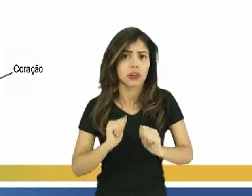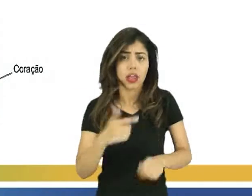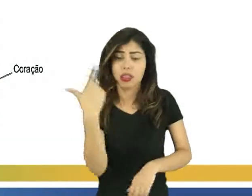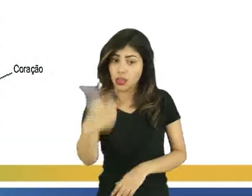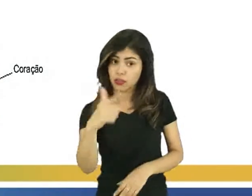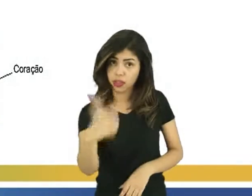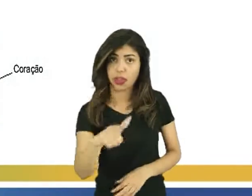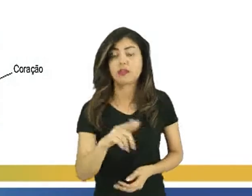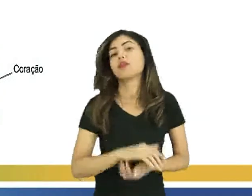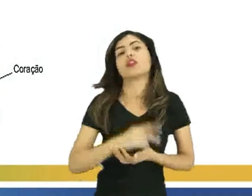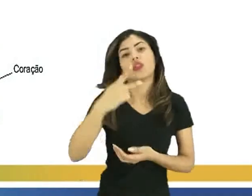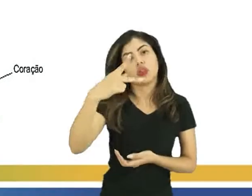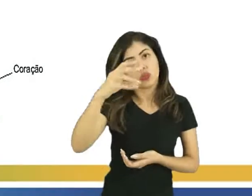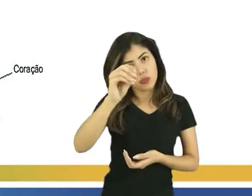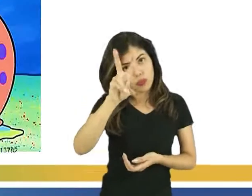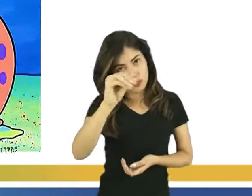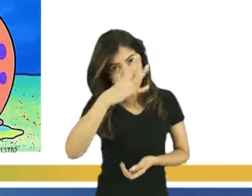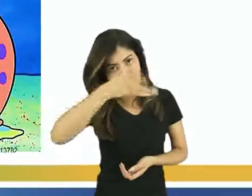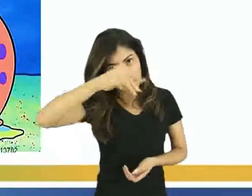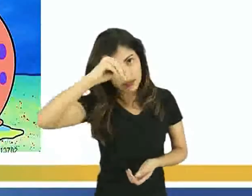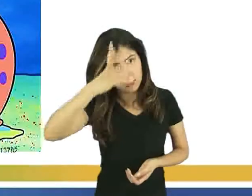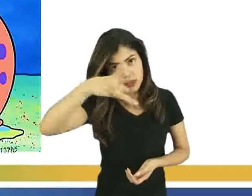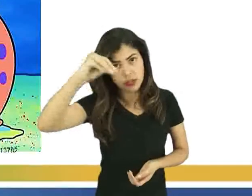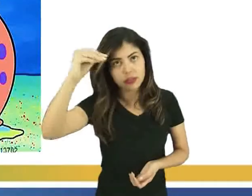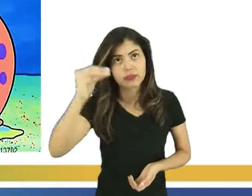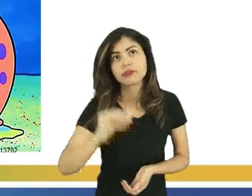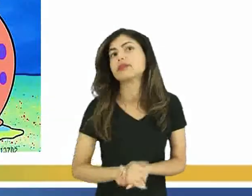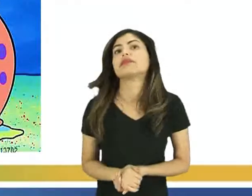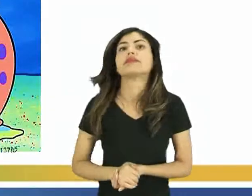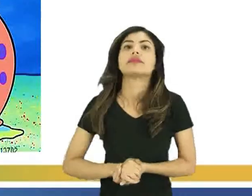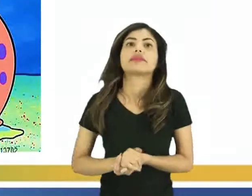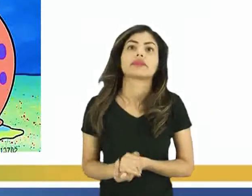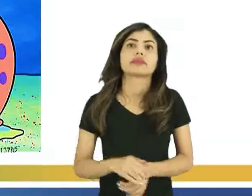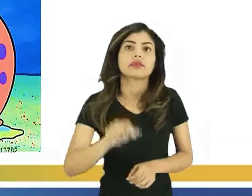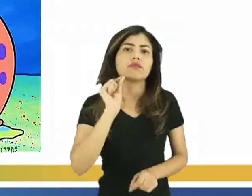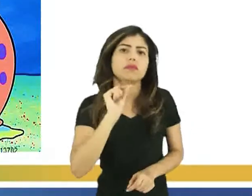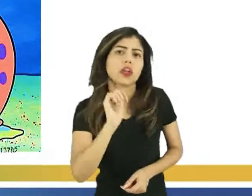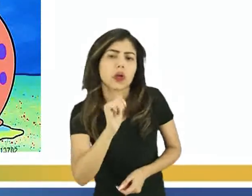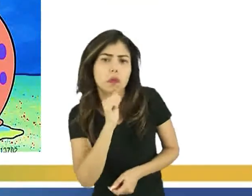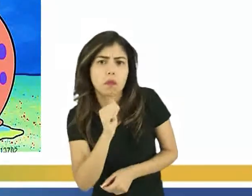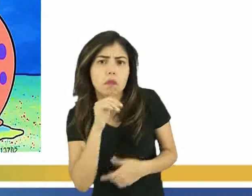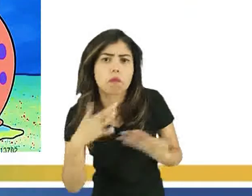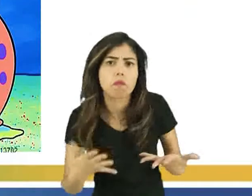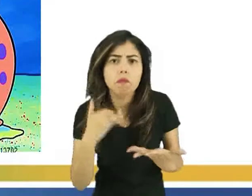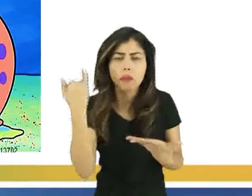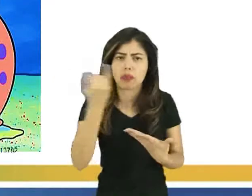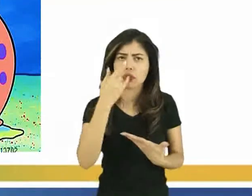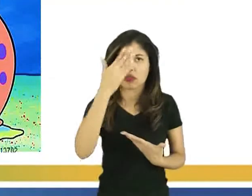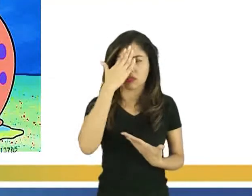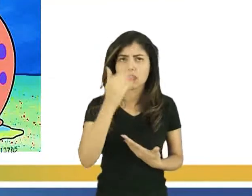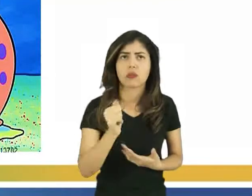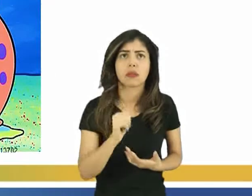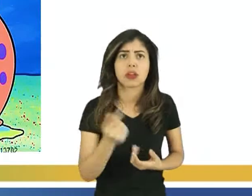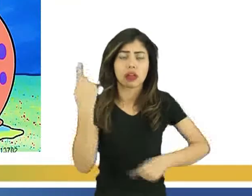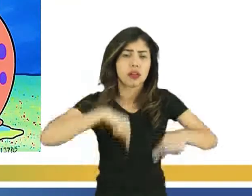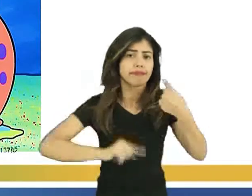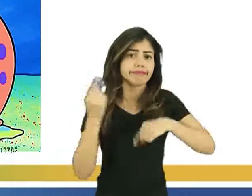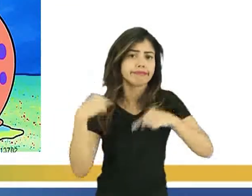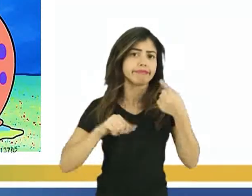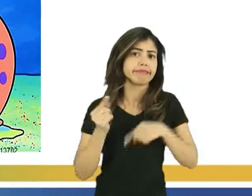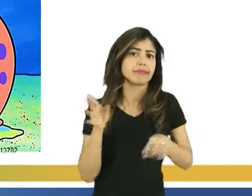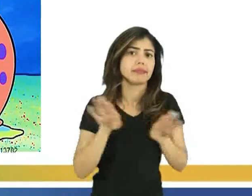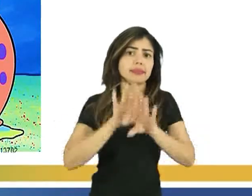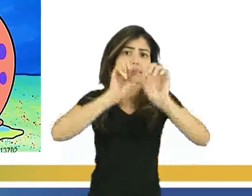ausente, como é o caso do polvo. E o que é importante eu saber a respeito do sistema circulatório e a respeito